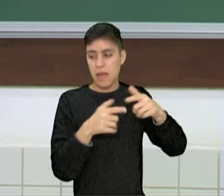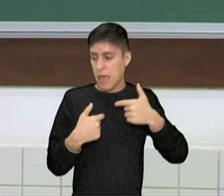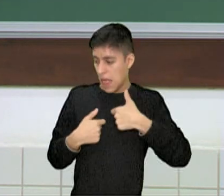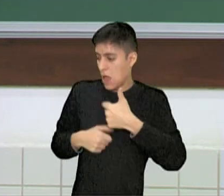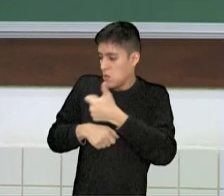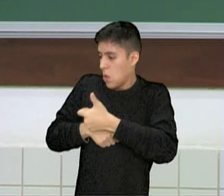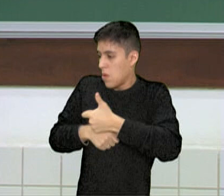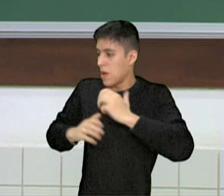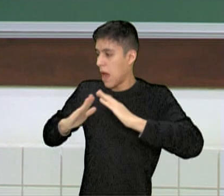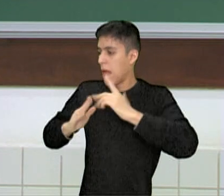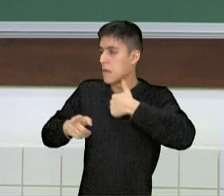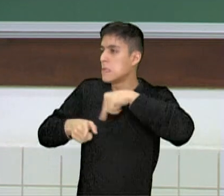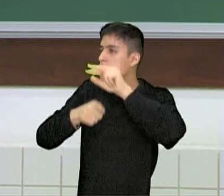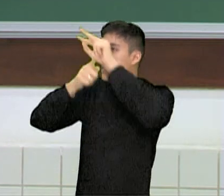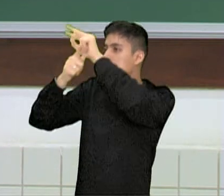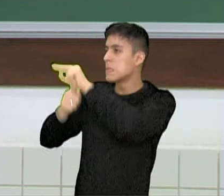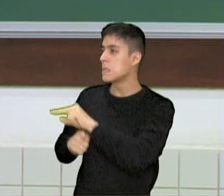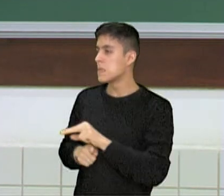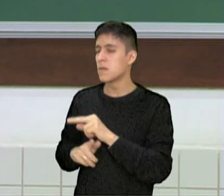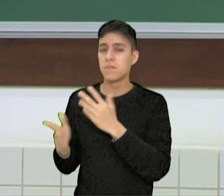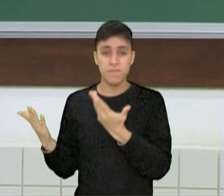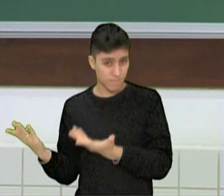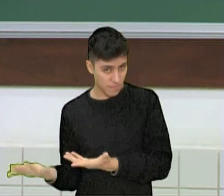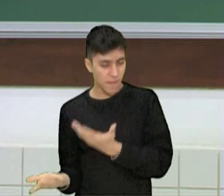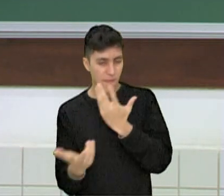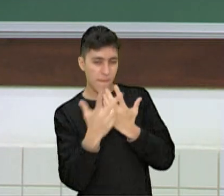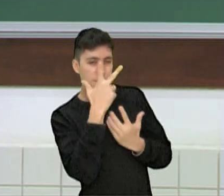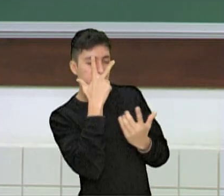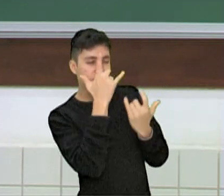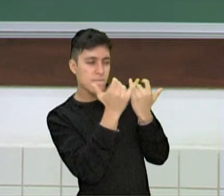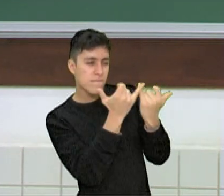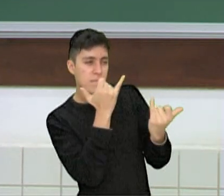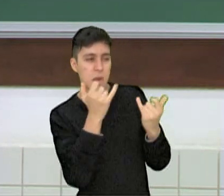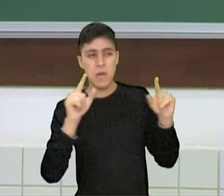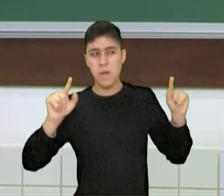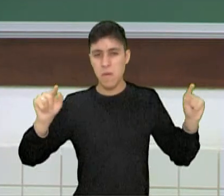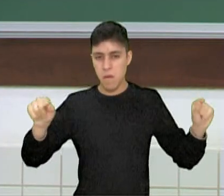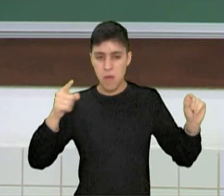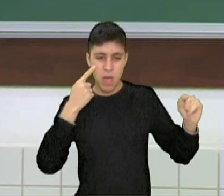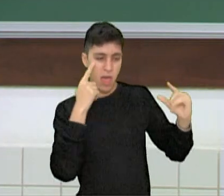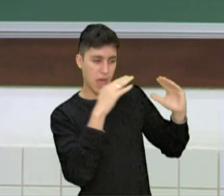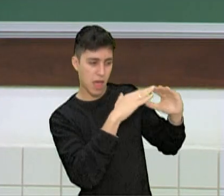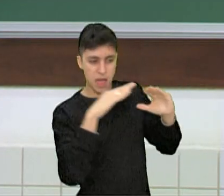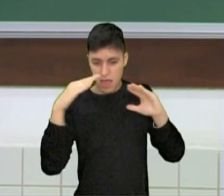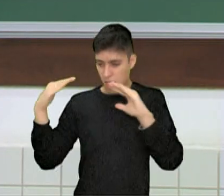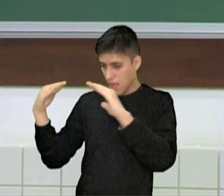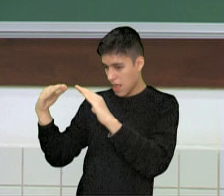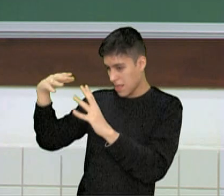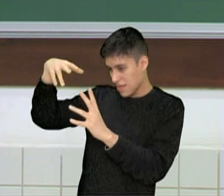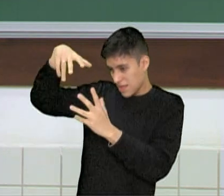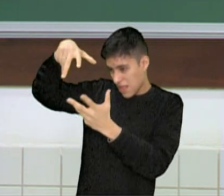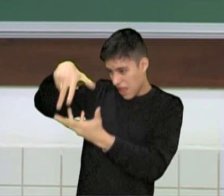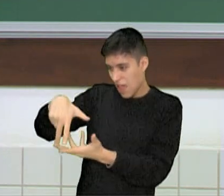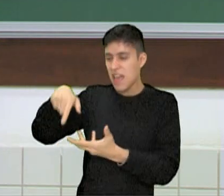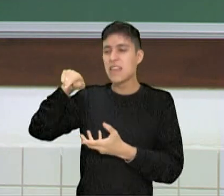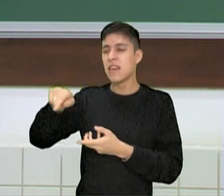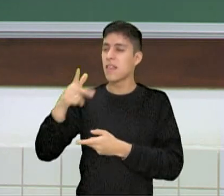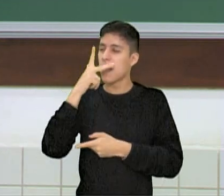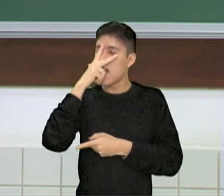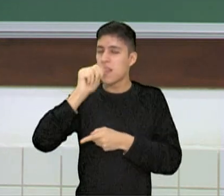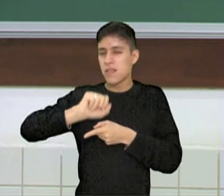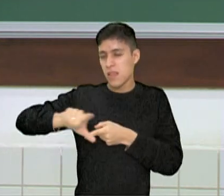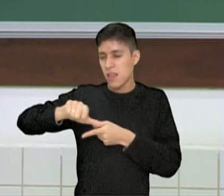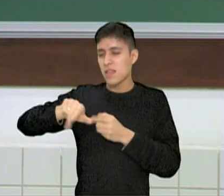né? Então, isso que o Gatu está querendo dizer. Que o planeta Terra, ele compara o planeta Terra a uma casa, mas parece ali que ele está sendo alugado, não está